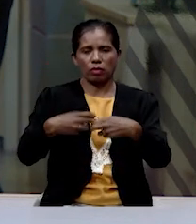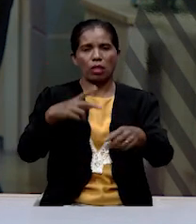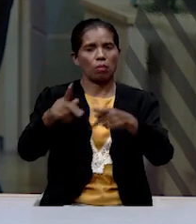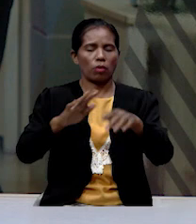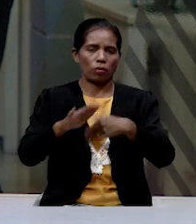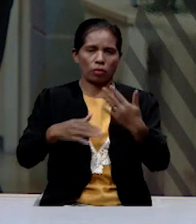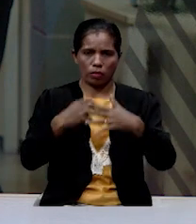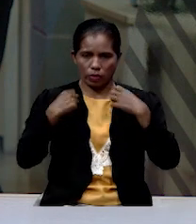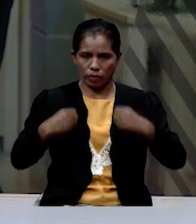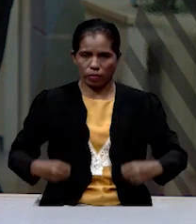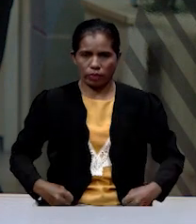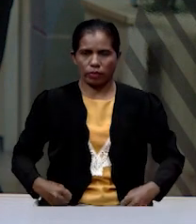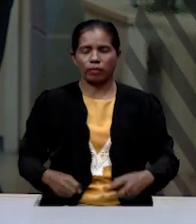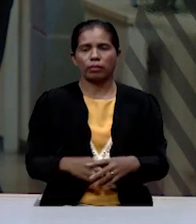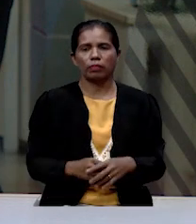Saudi.